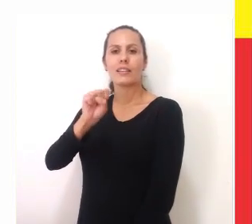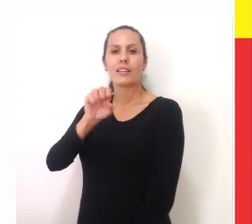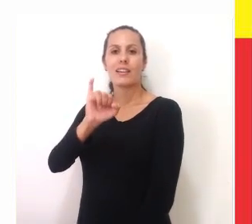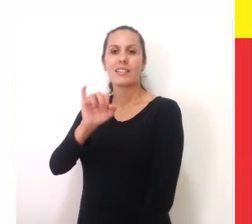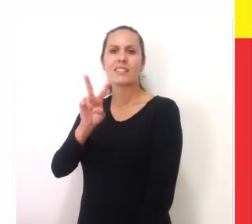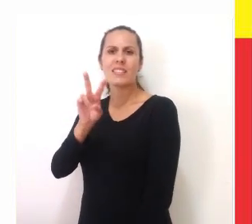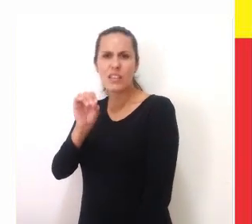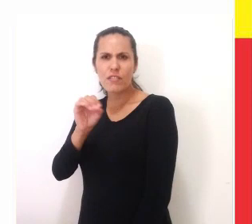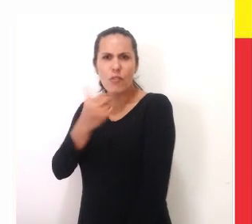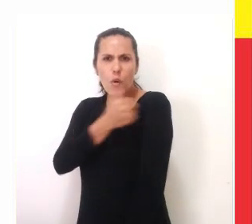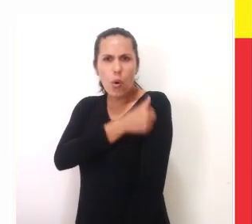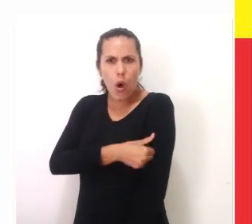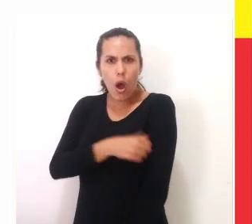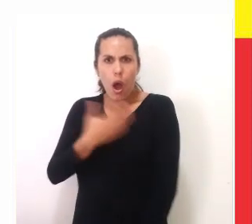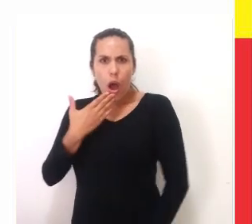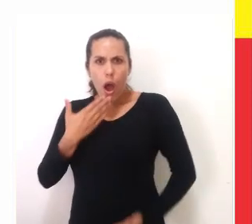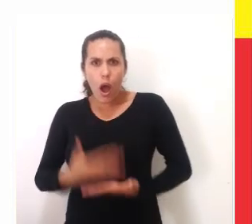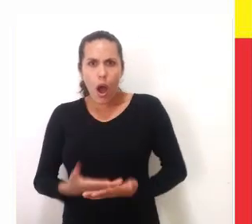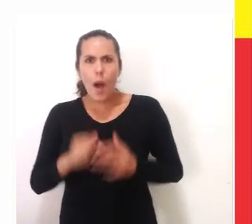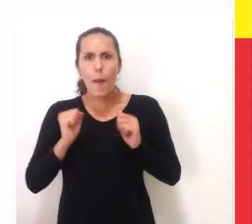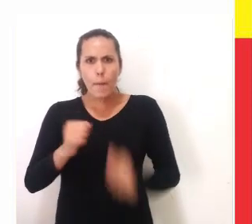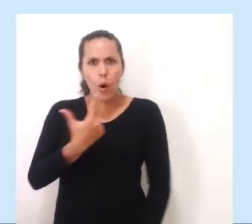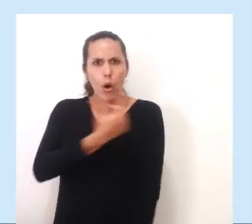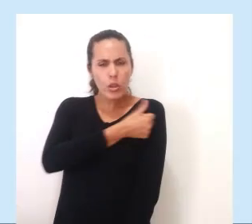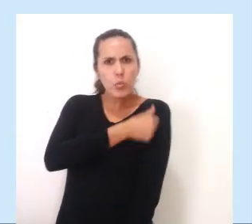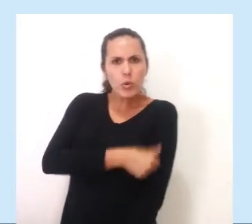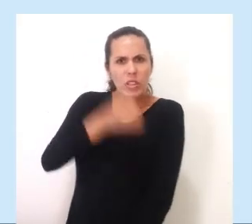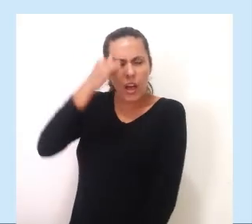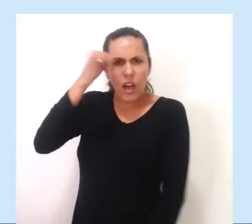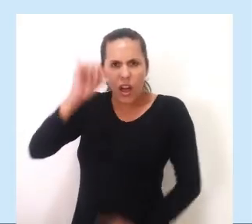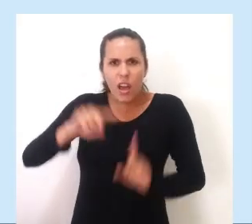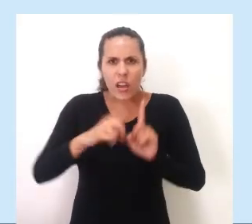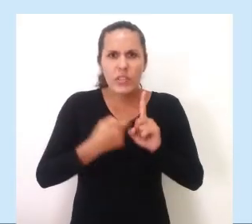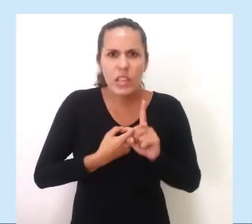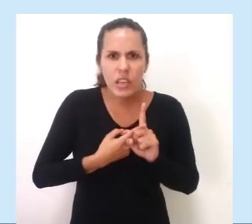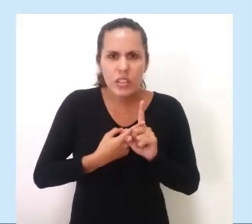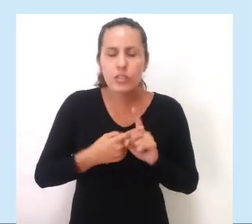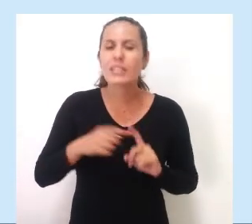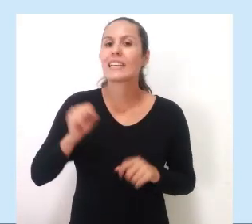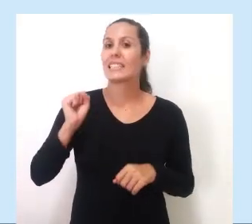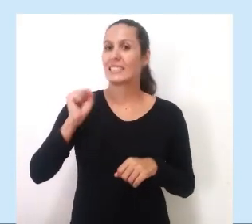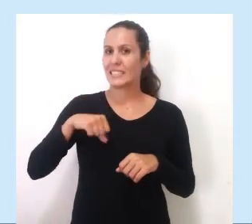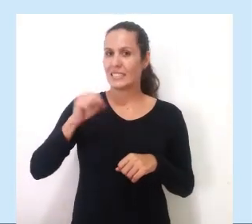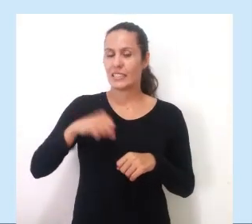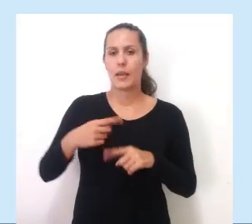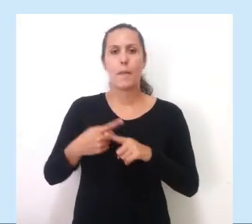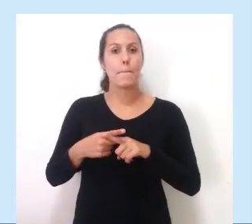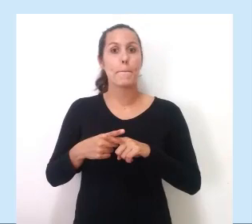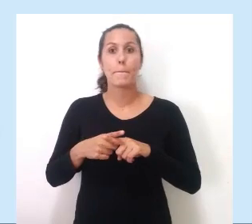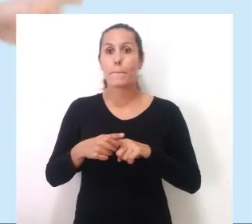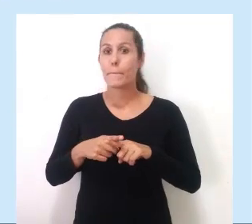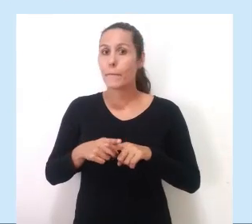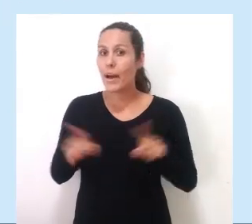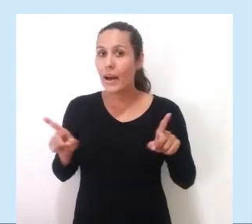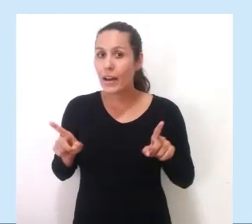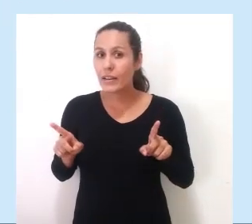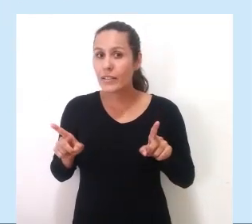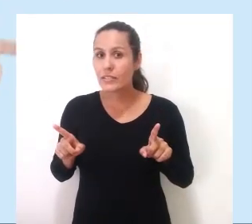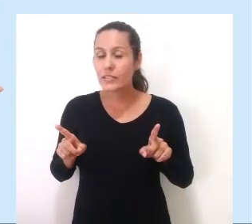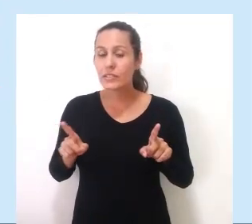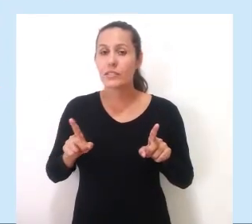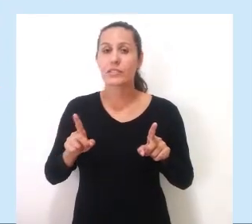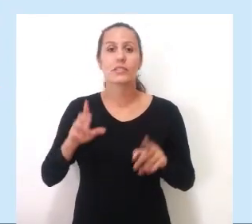hormonais. Meu Deus do céu, a gente pode colocar um adesivo e evitar gravidez? Sim, mas